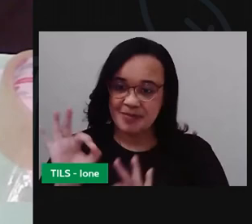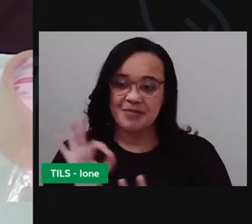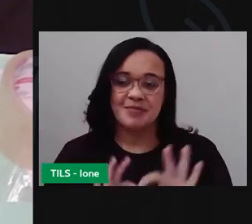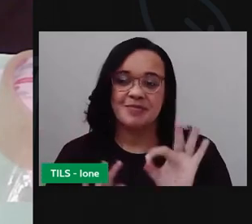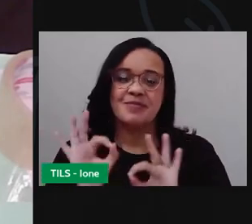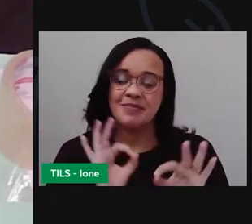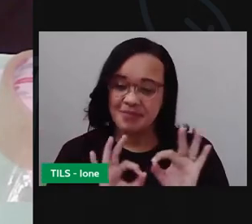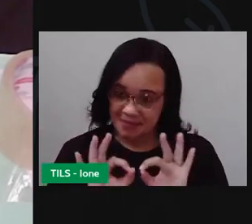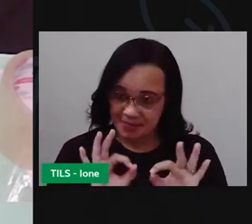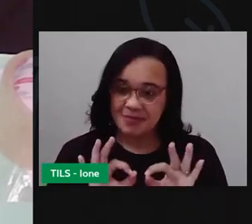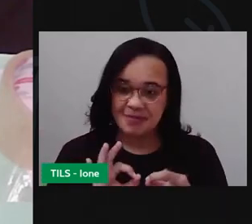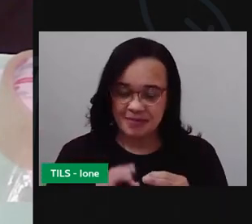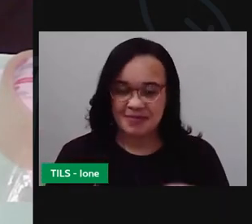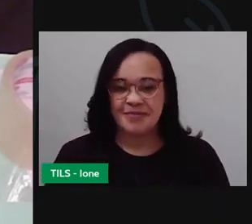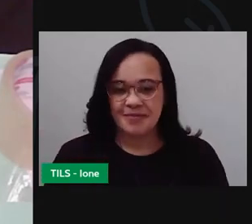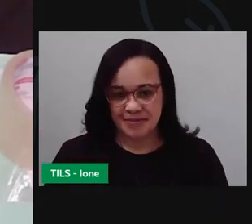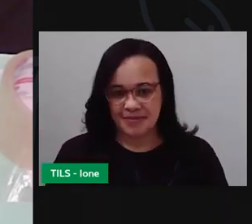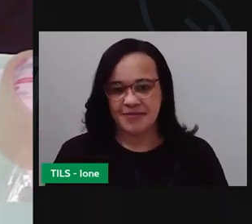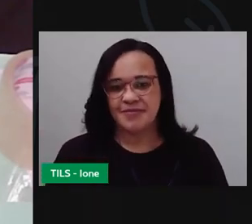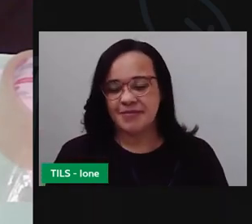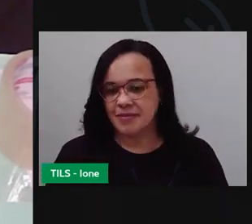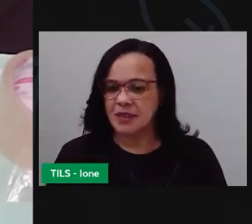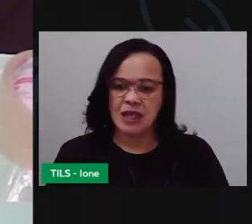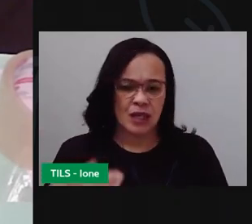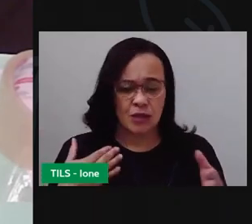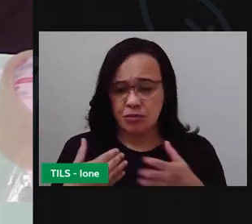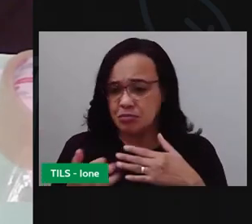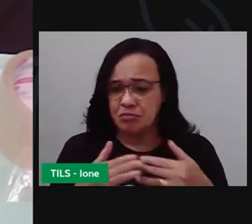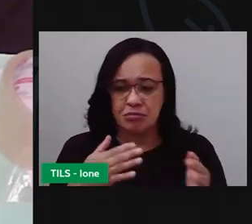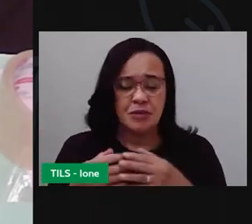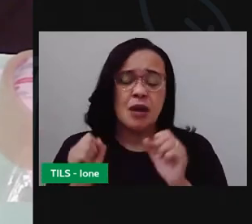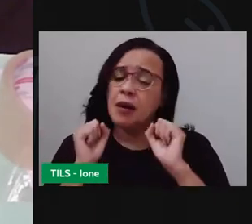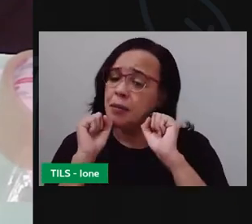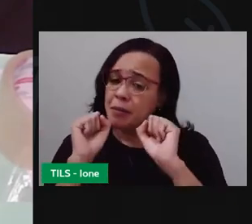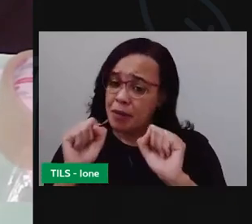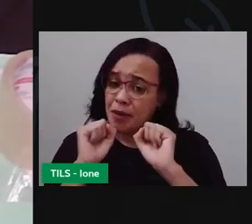pode ir colocando do jeito que você quiser,